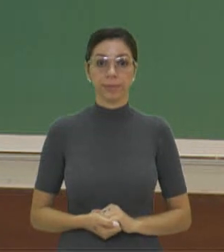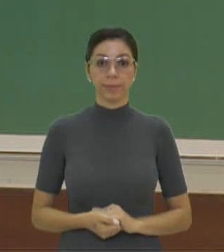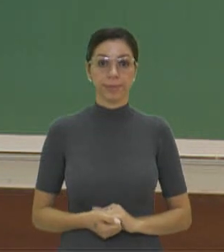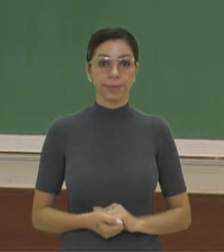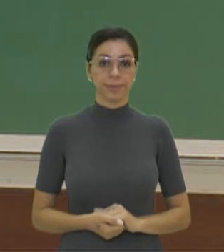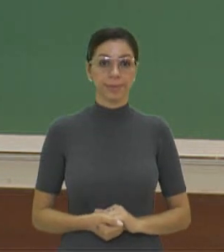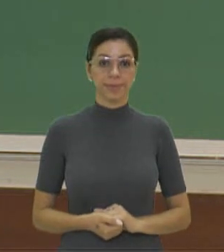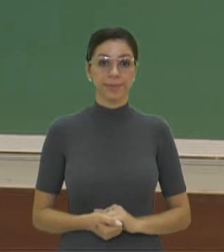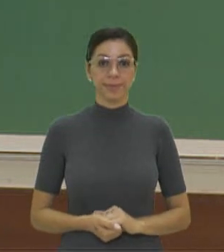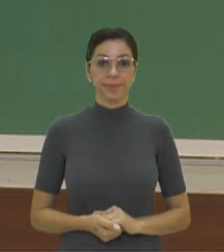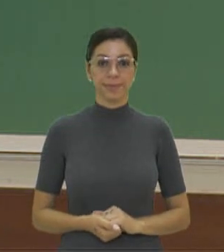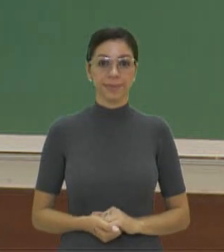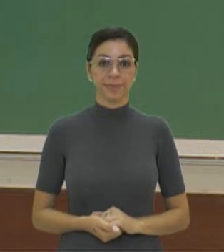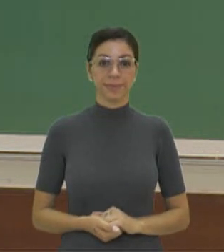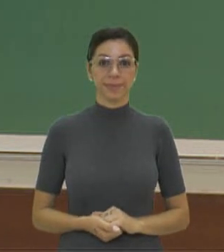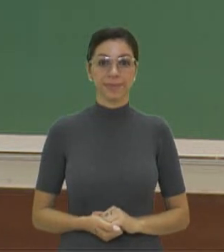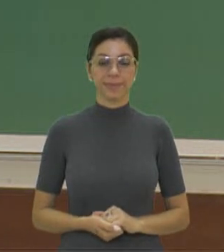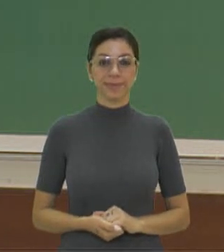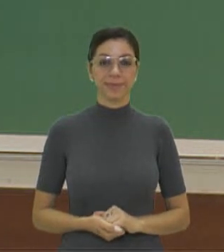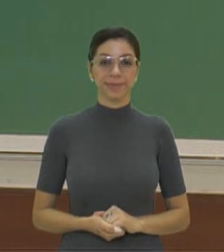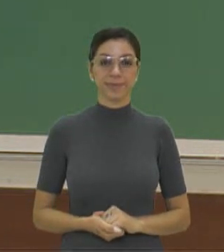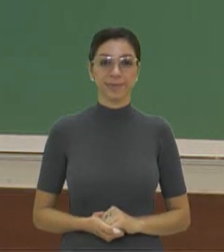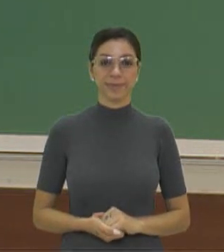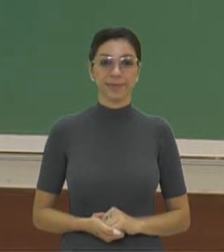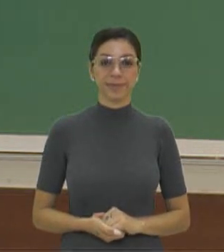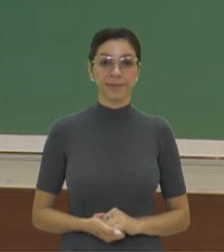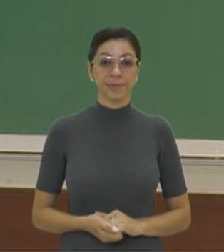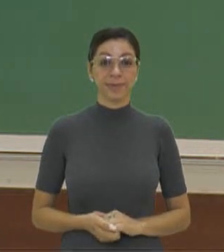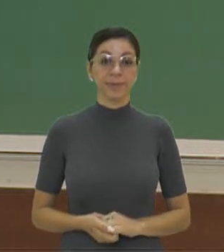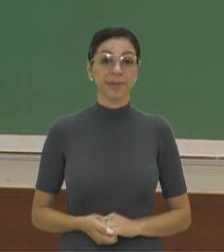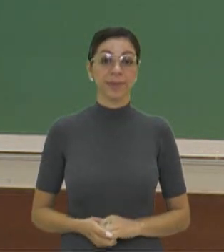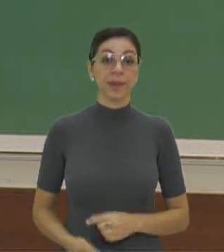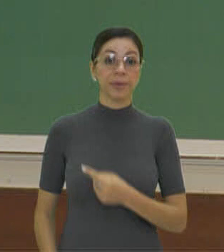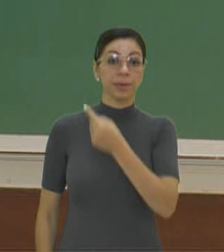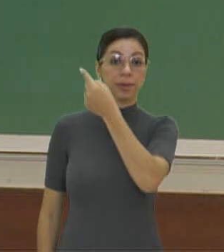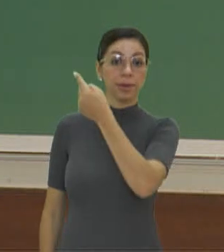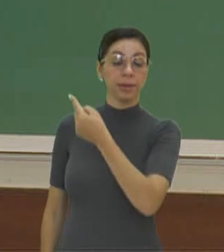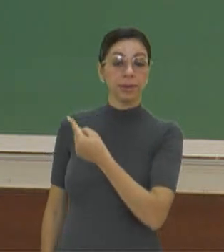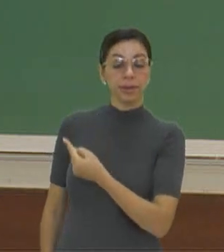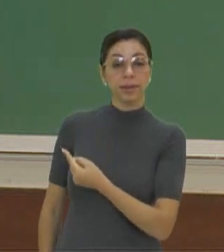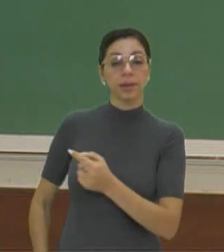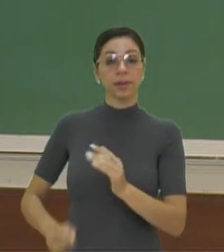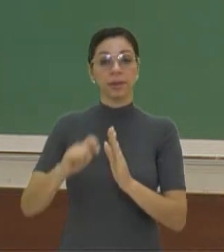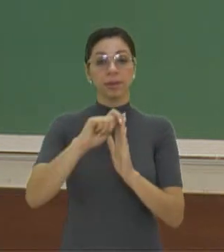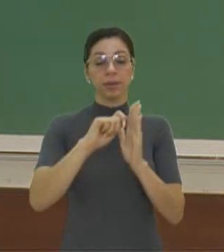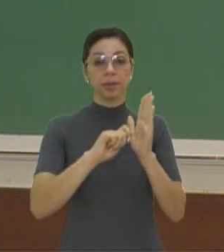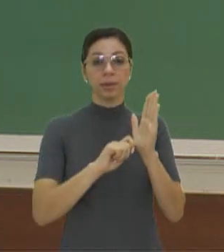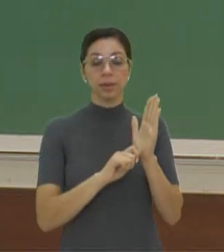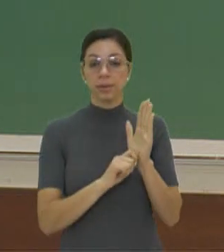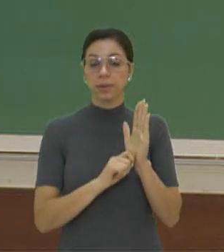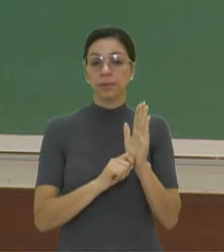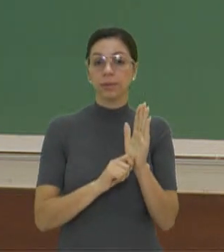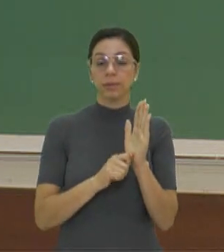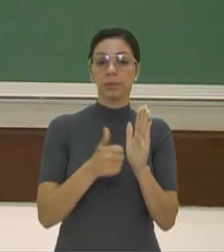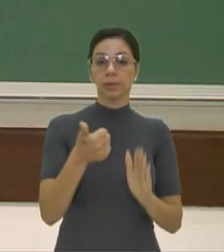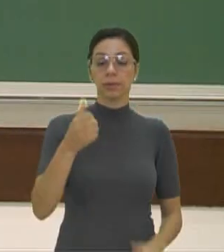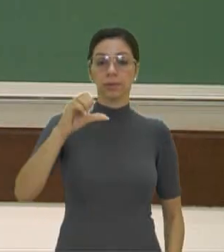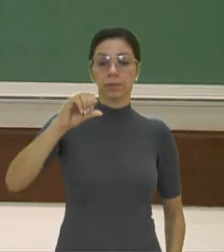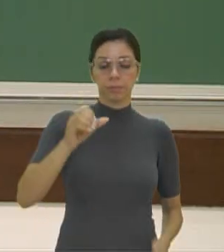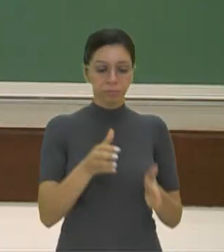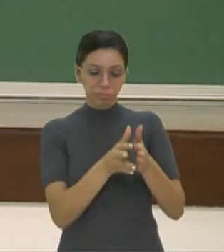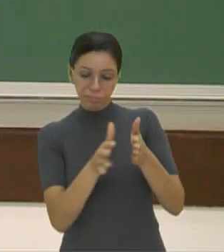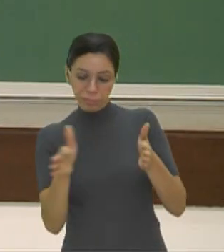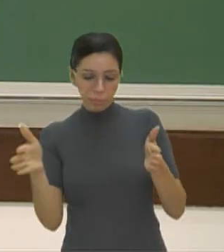born and scarcely had any application. Então, aqui a gente fala no século XIX, no nosso fragmento diz em meados ali